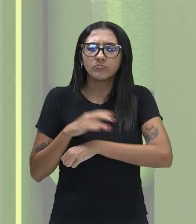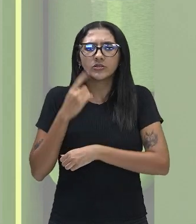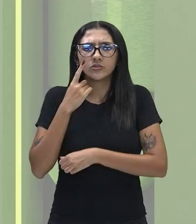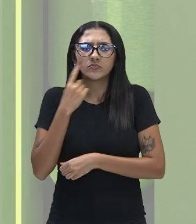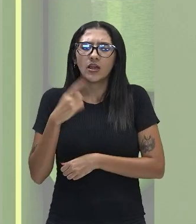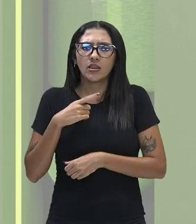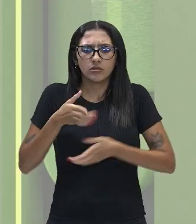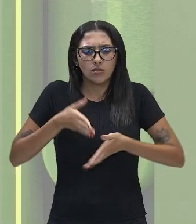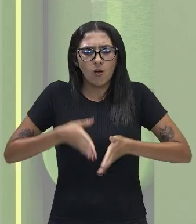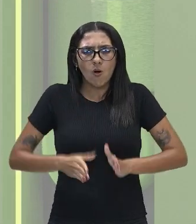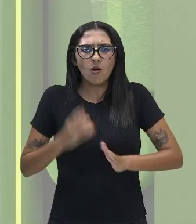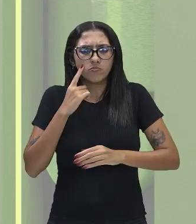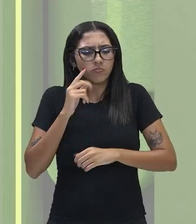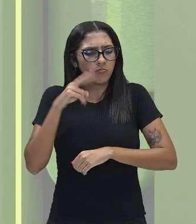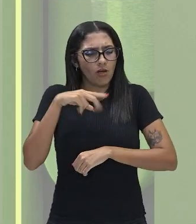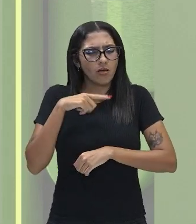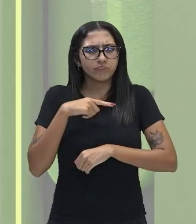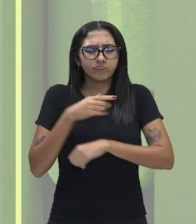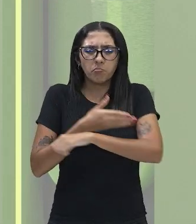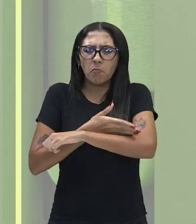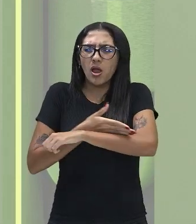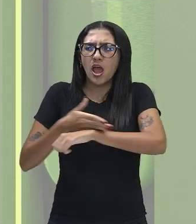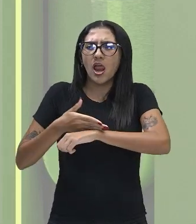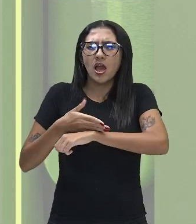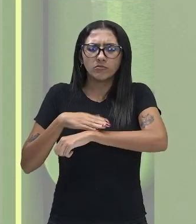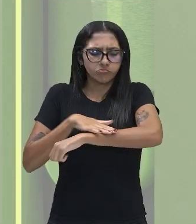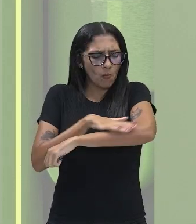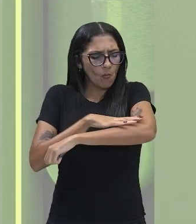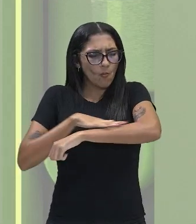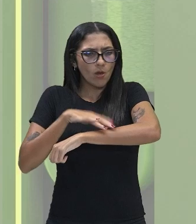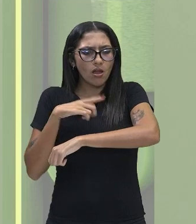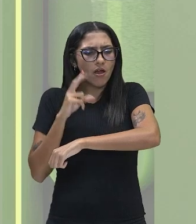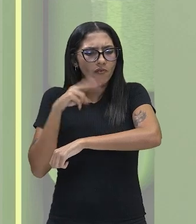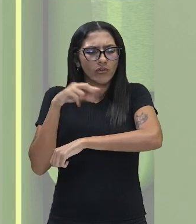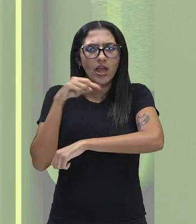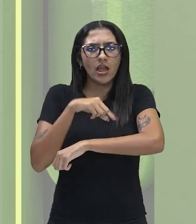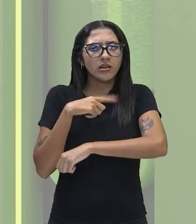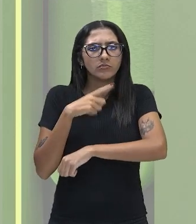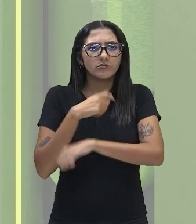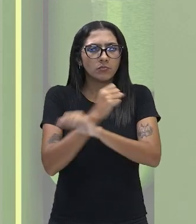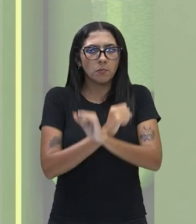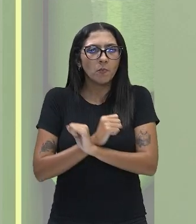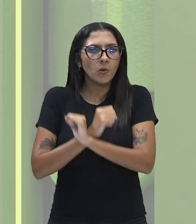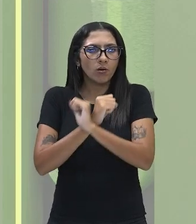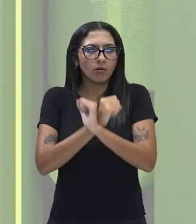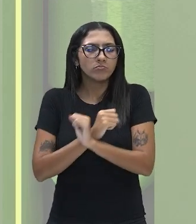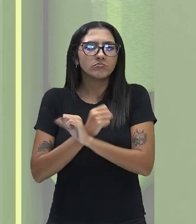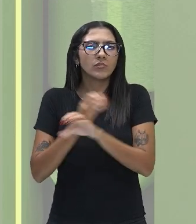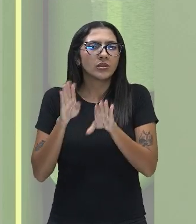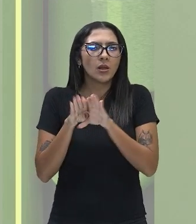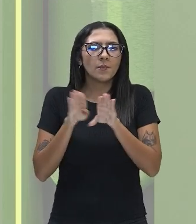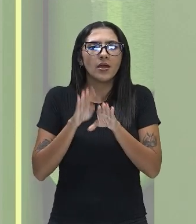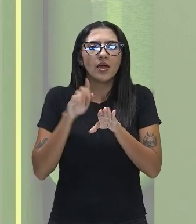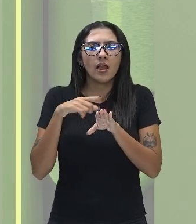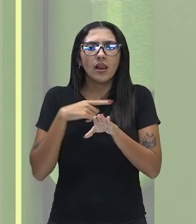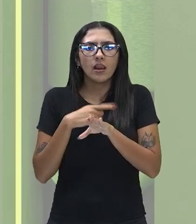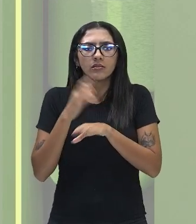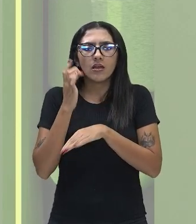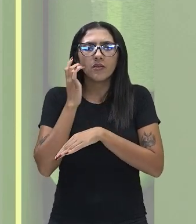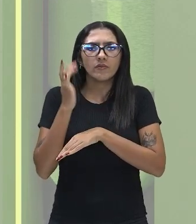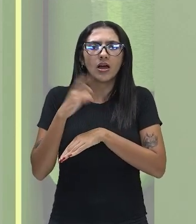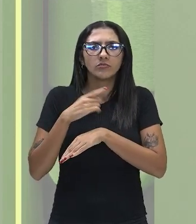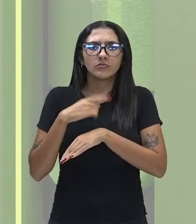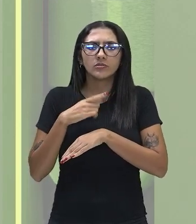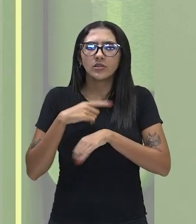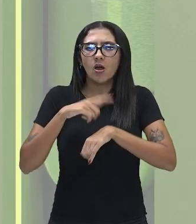parto que o bebê tem, que serve como o quê? Como proteção e também para facilitar a passagem